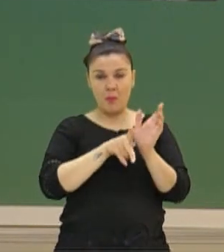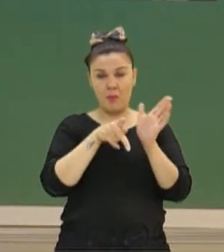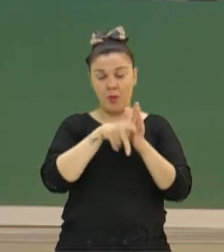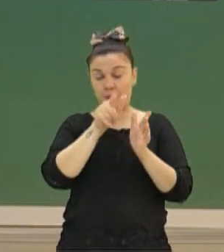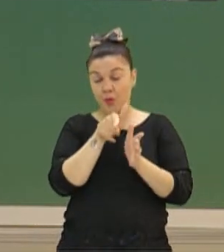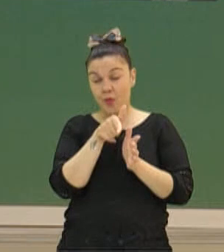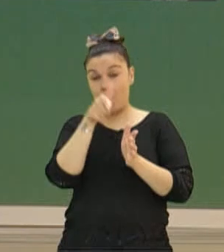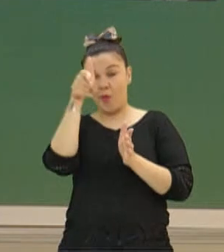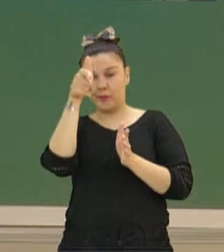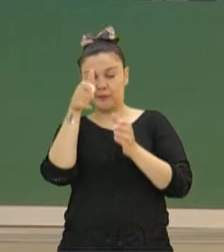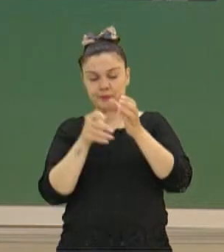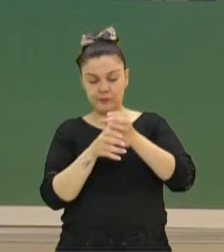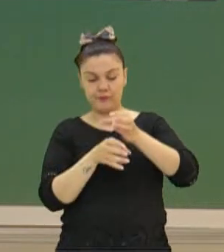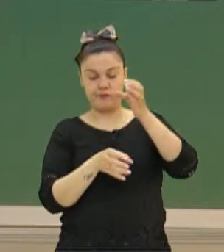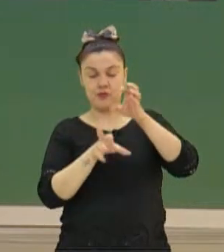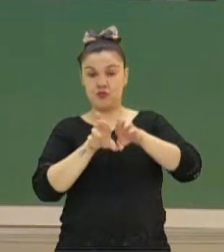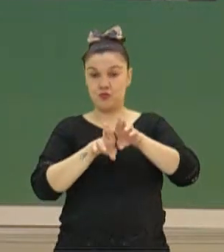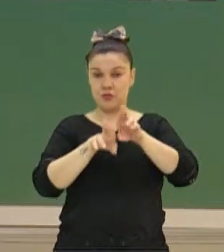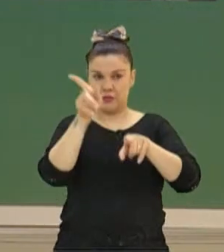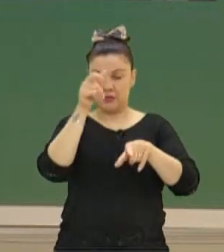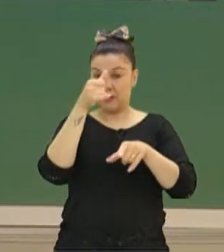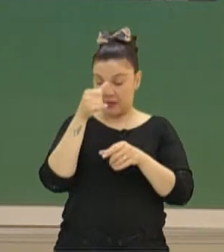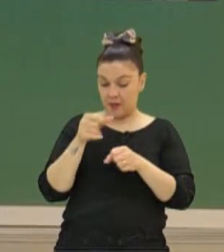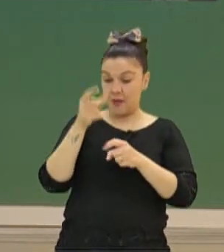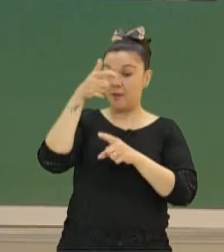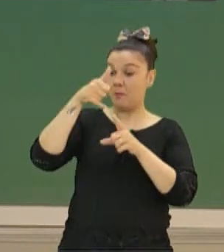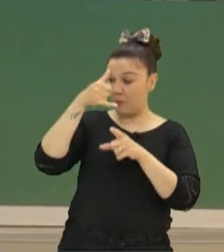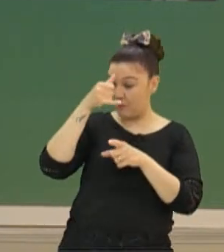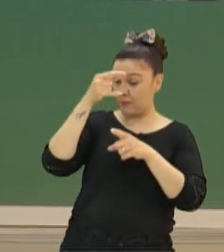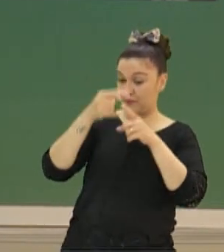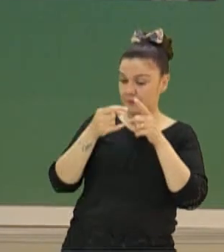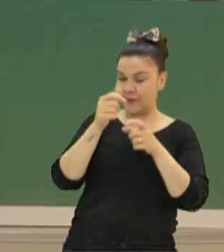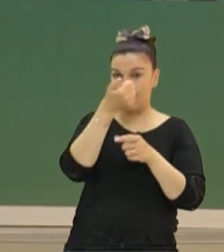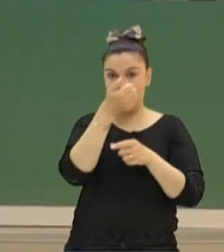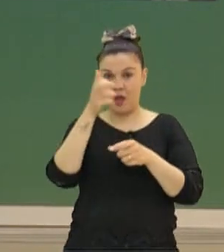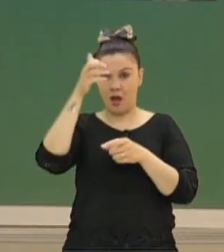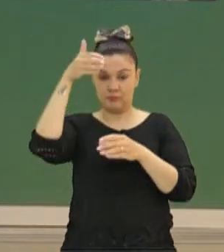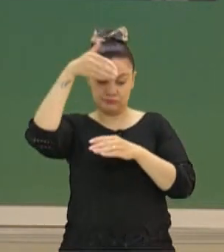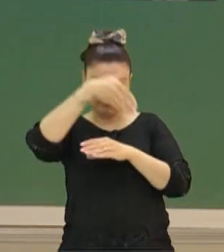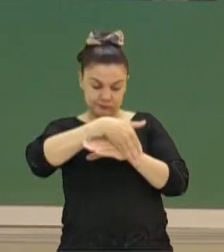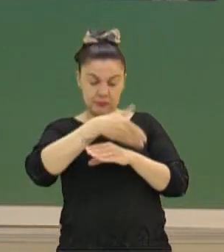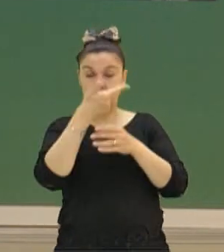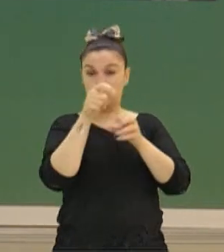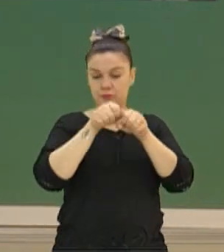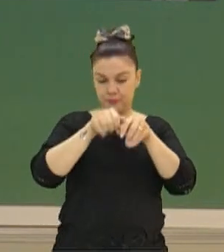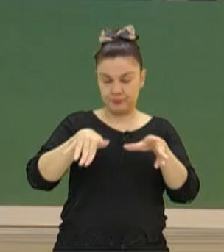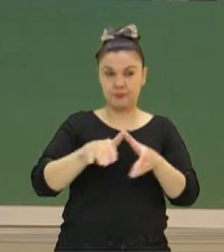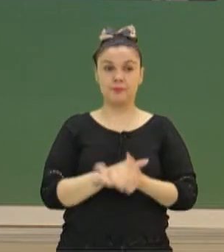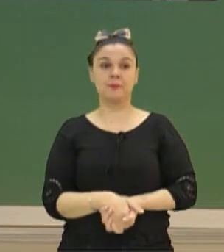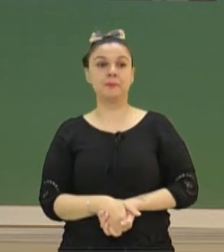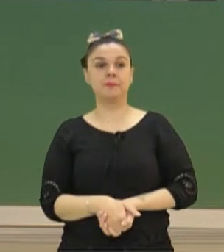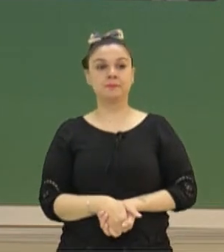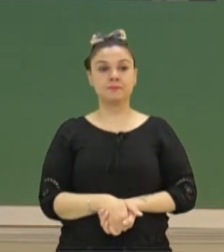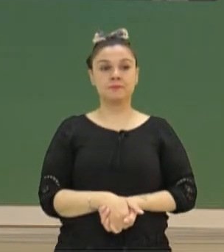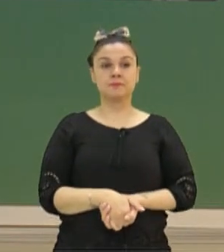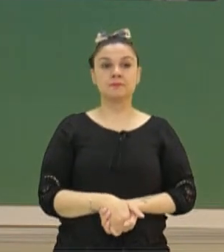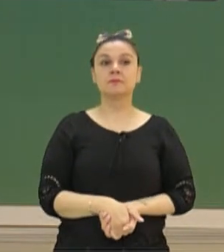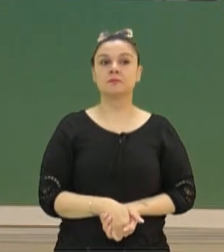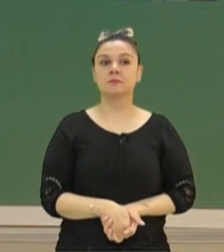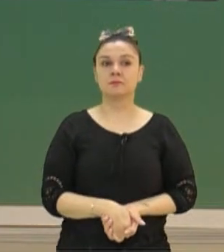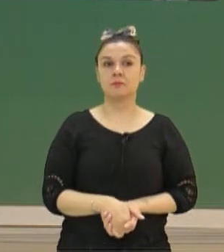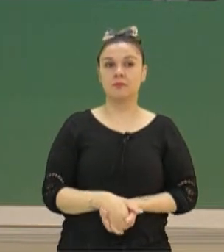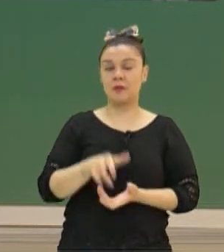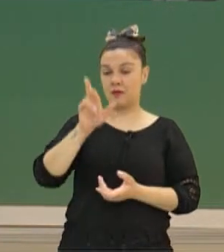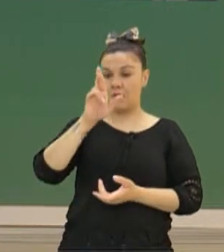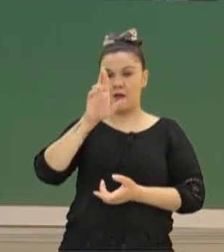que impedia que o ar entrasse e aí não tinha uma reprodução de micro-organismos. O